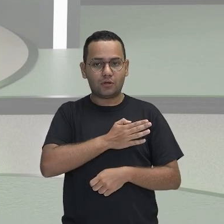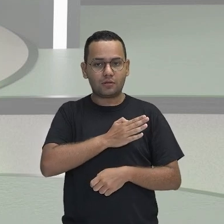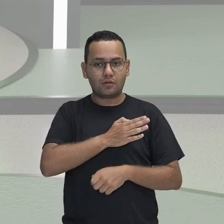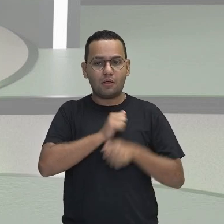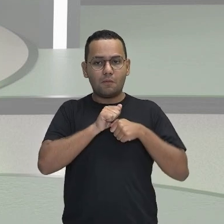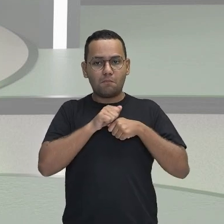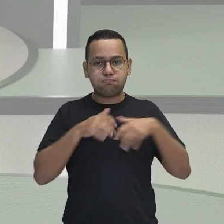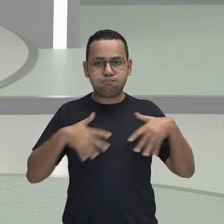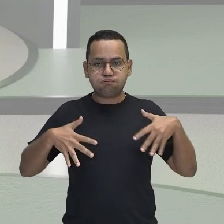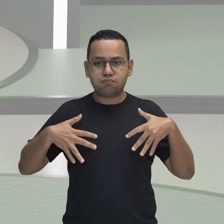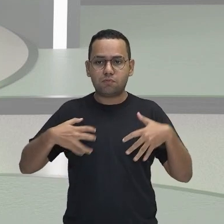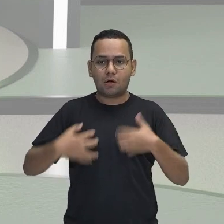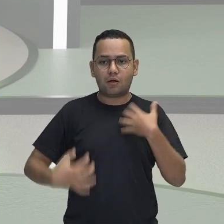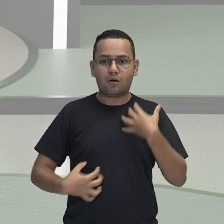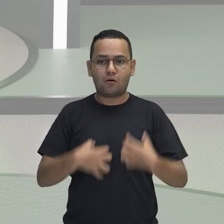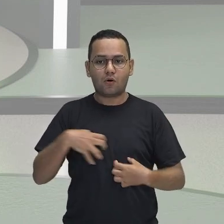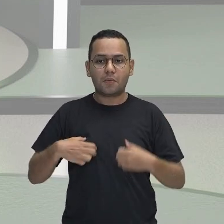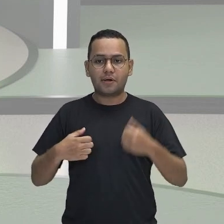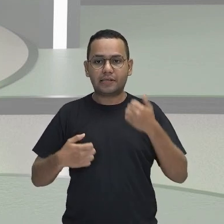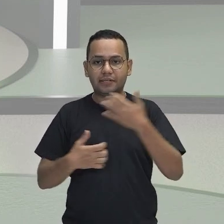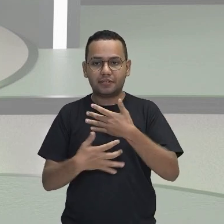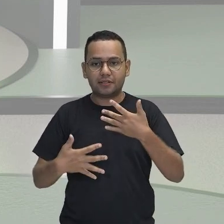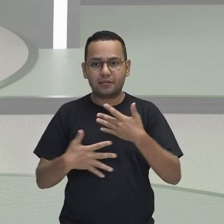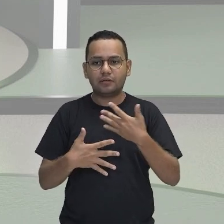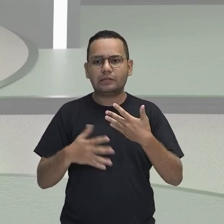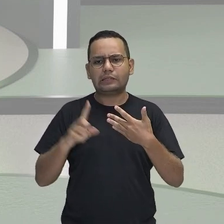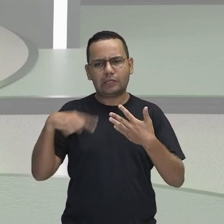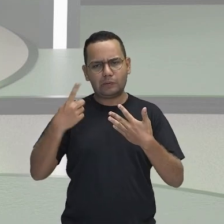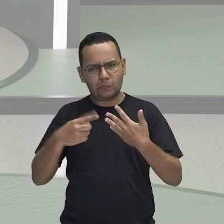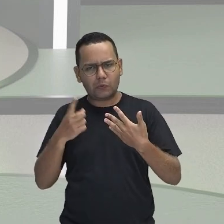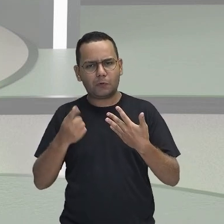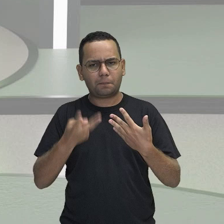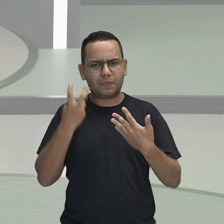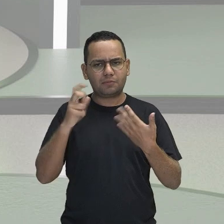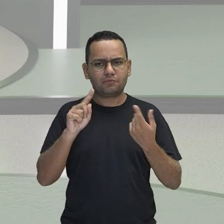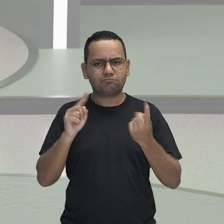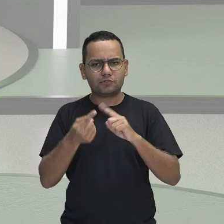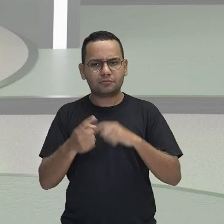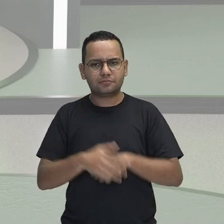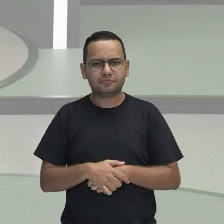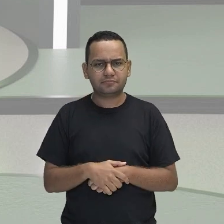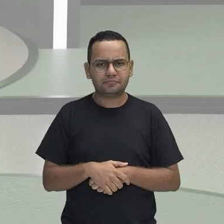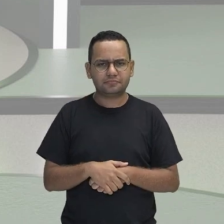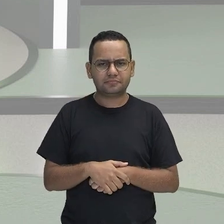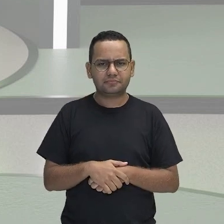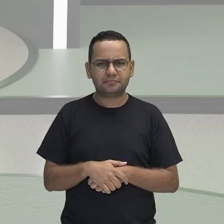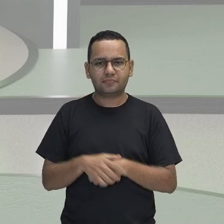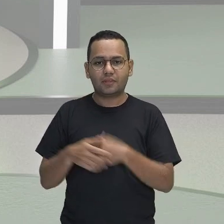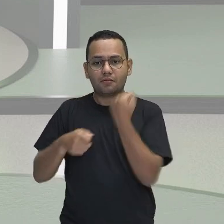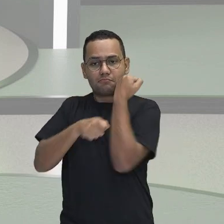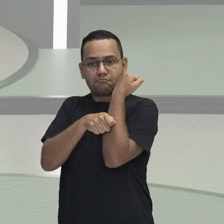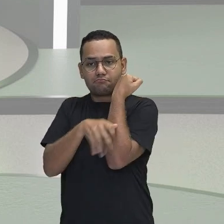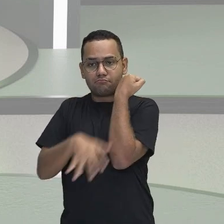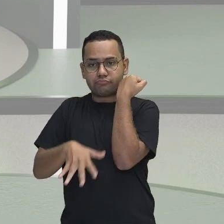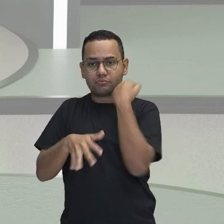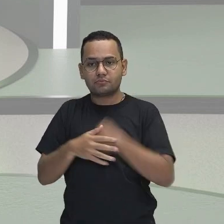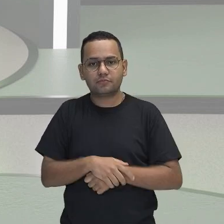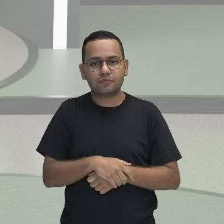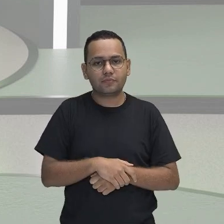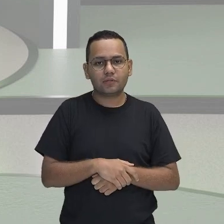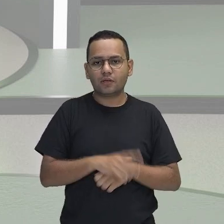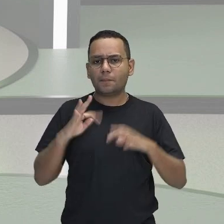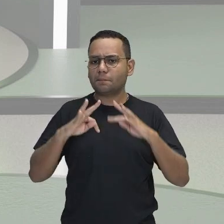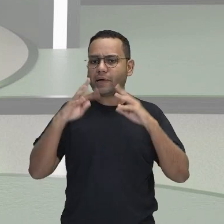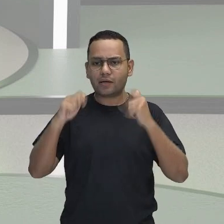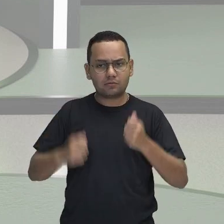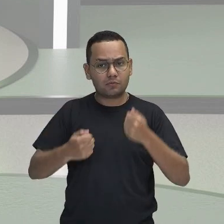que a gente vai ver que há uma pequena troca. Nos capilares sanguíneos, vai para todos os